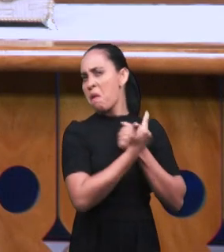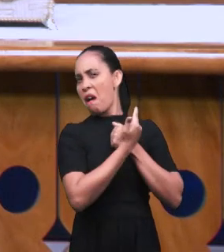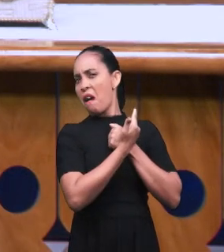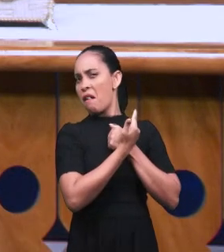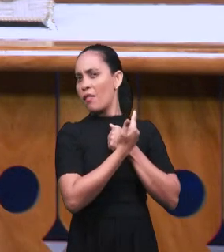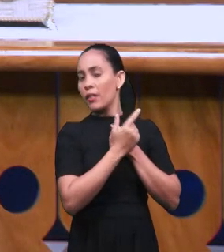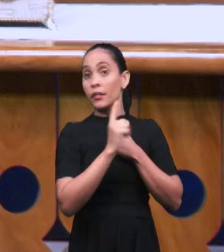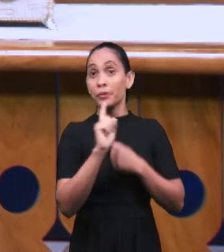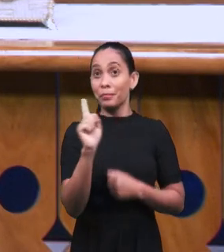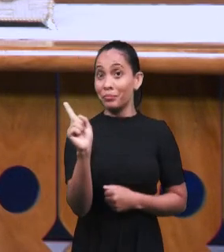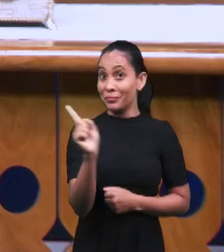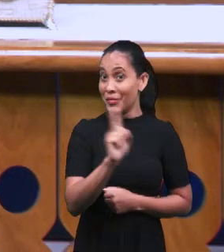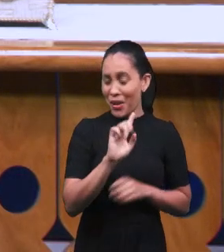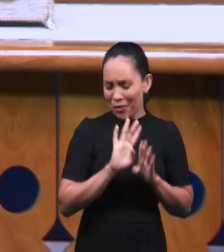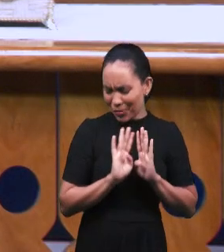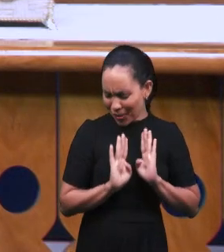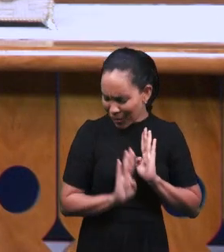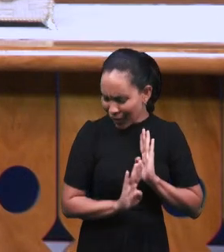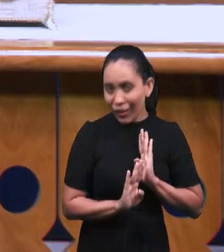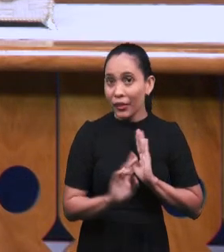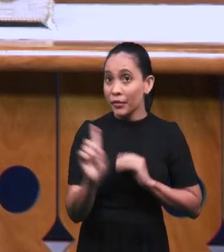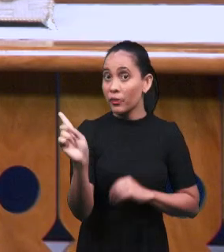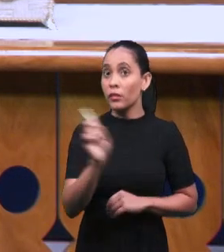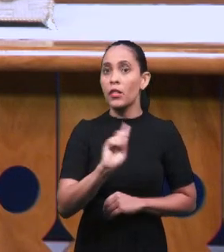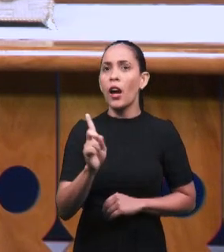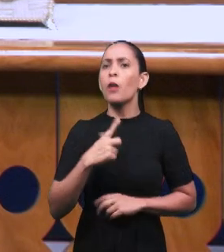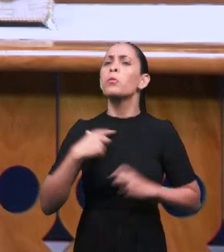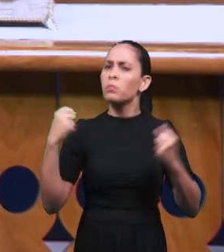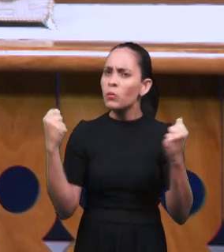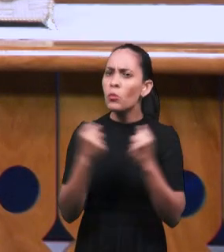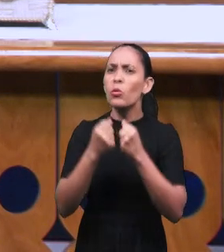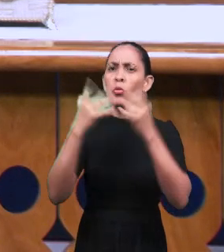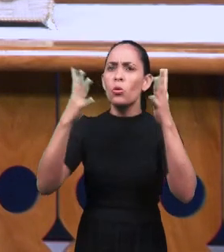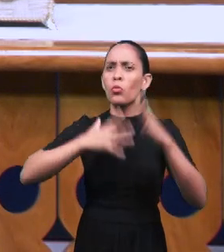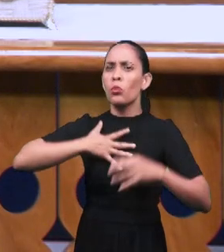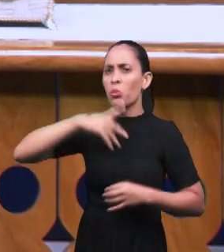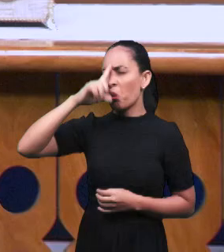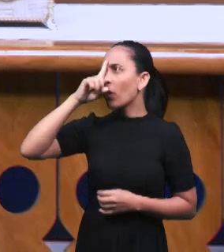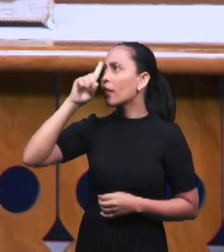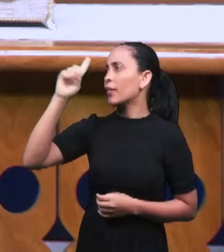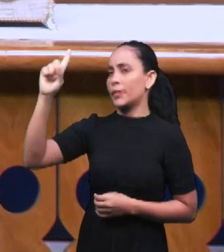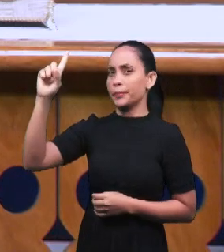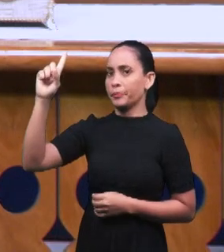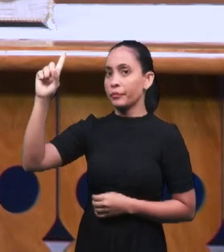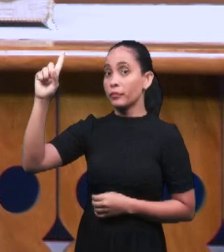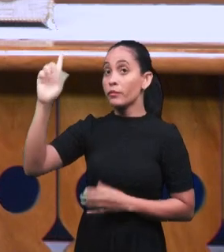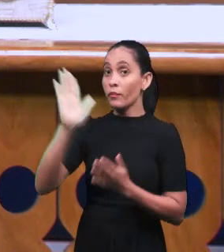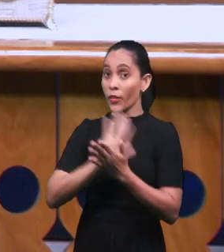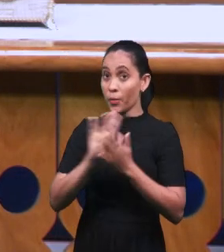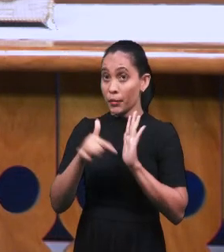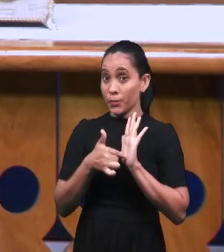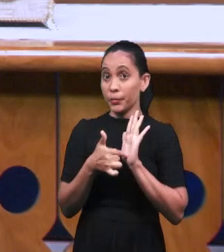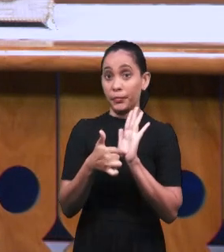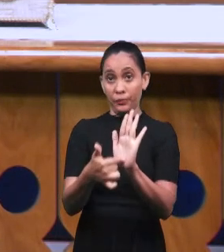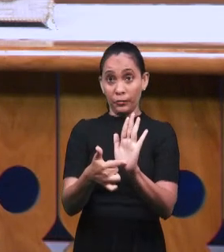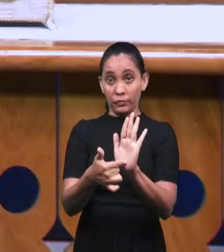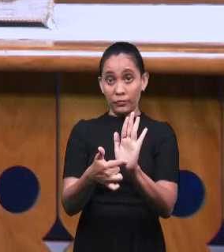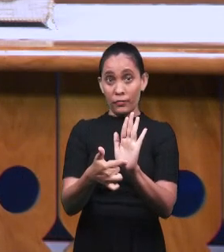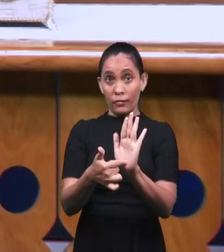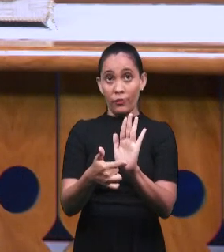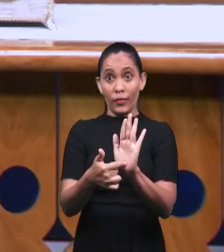disso. Pelo contrário, dê glória a Deus. E a palavra do Senhor diz assim: